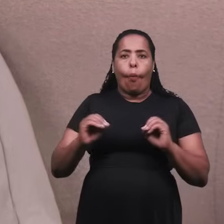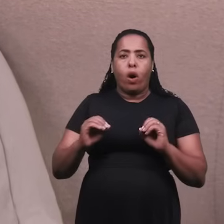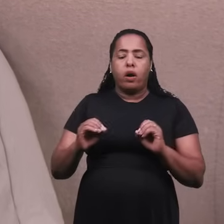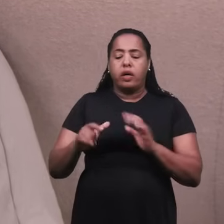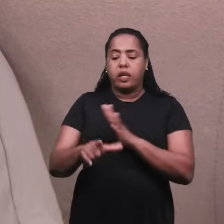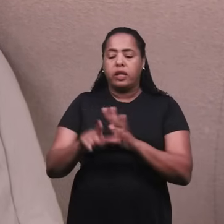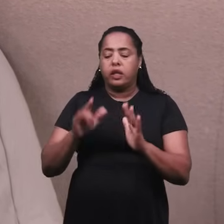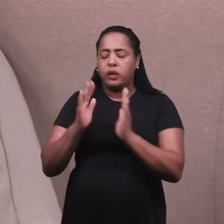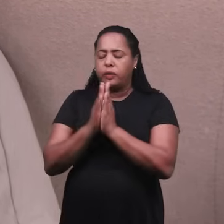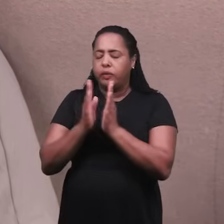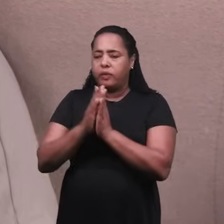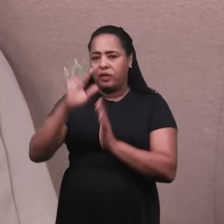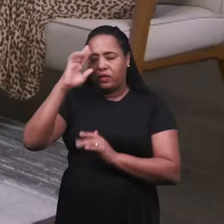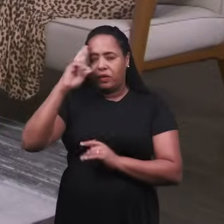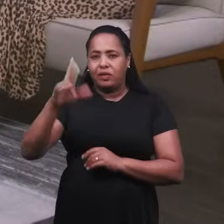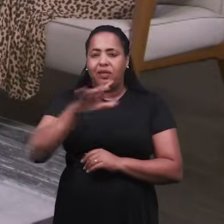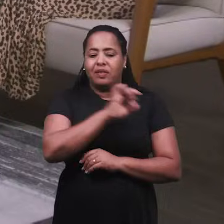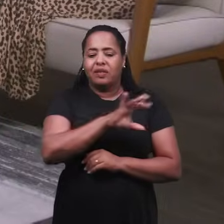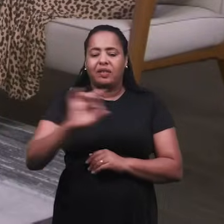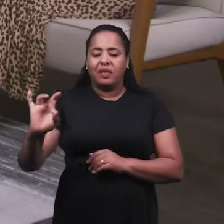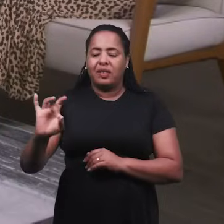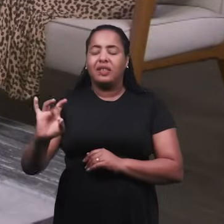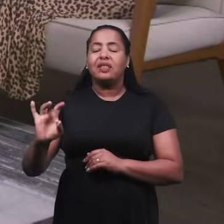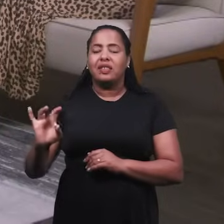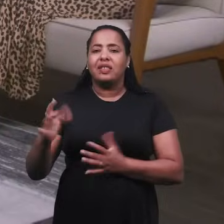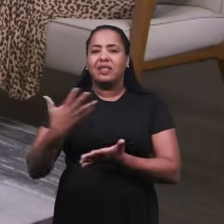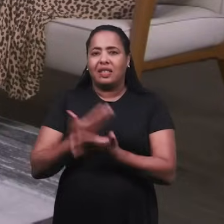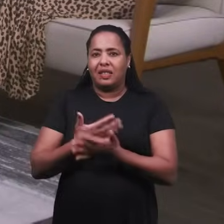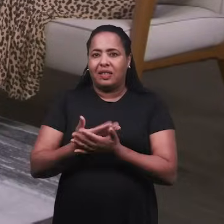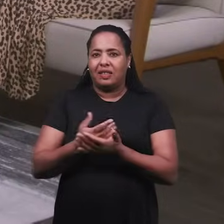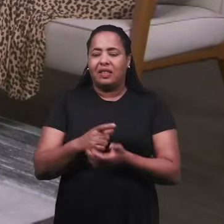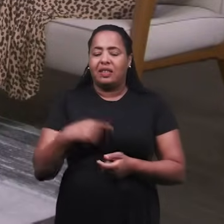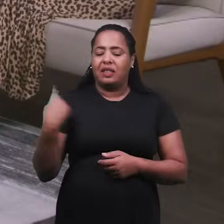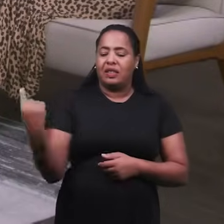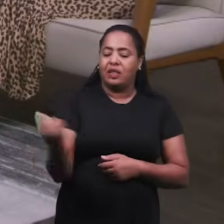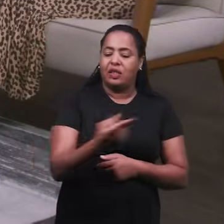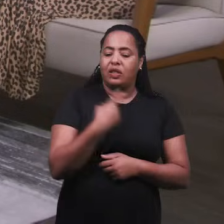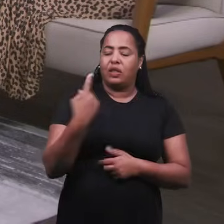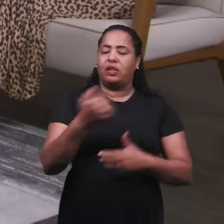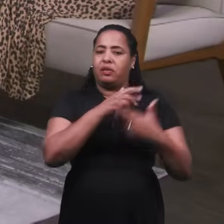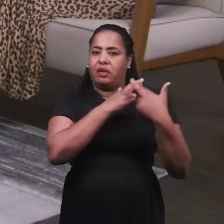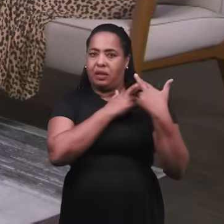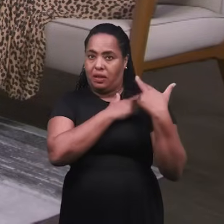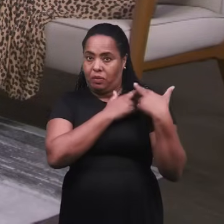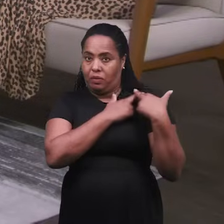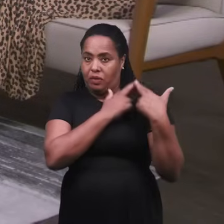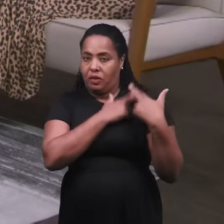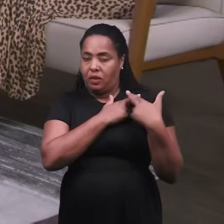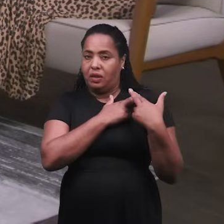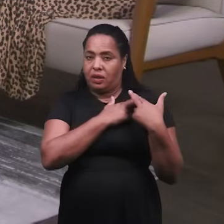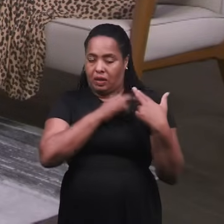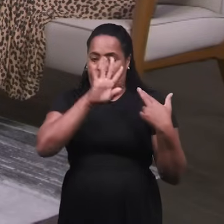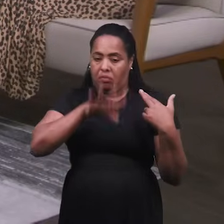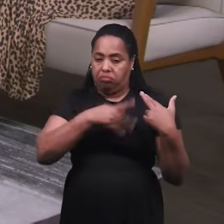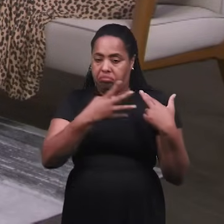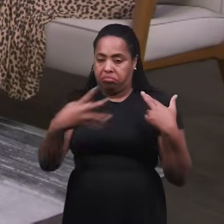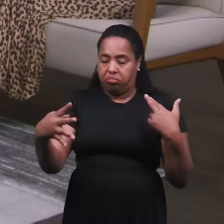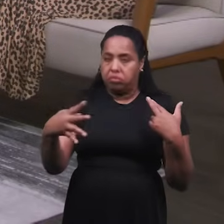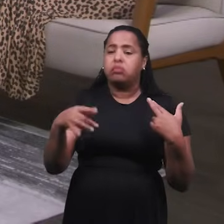sem ter buscado ao Senhor. Cada aula, quando nós estamos na escala, é uma